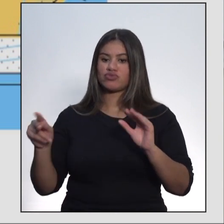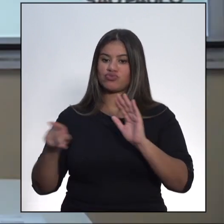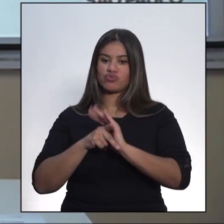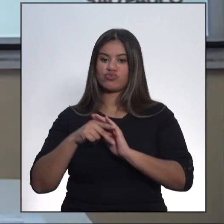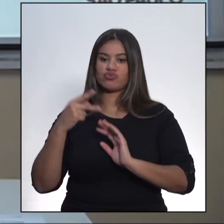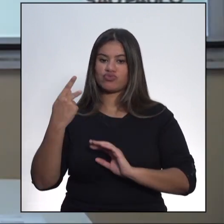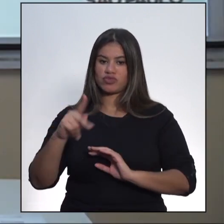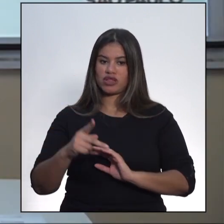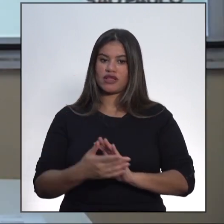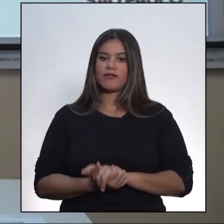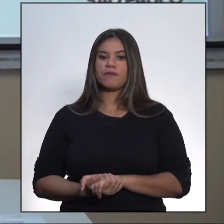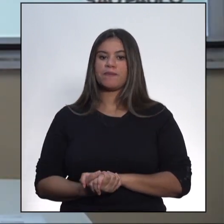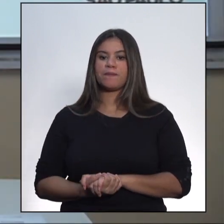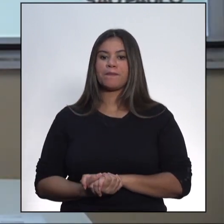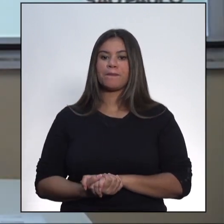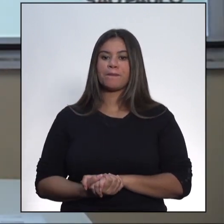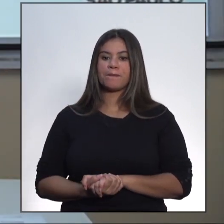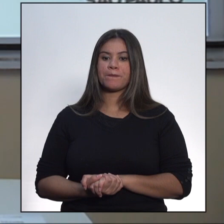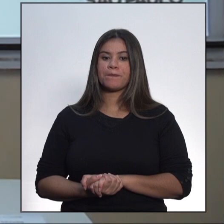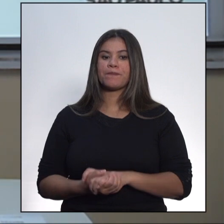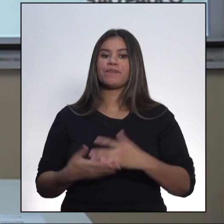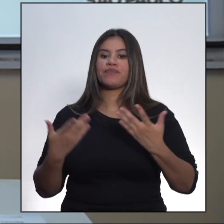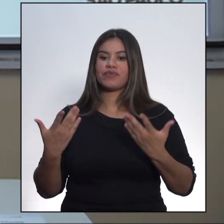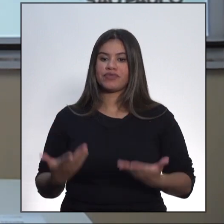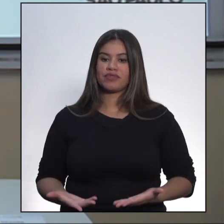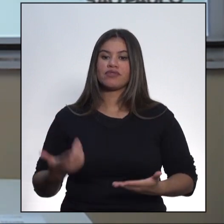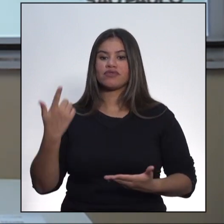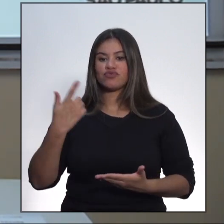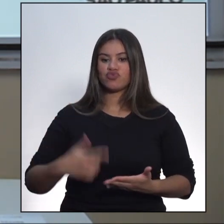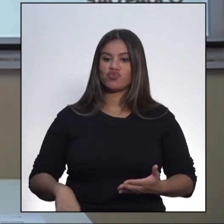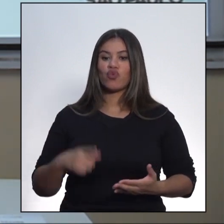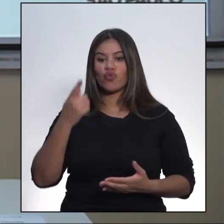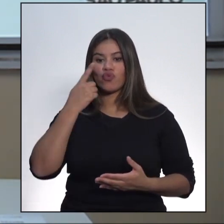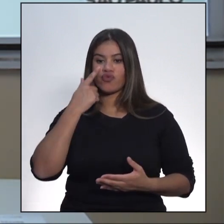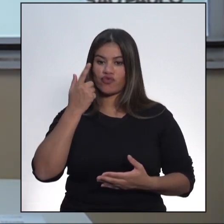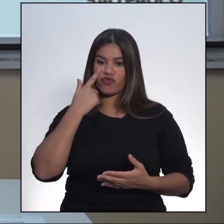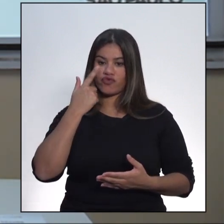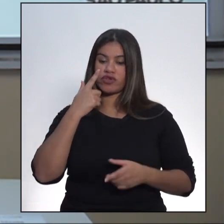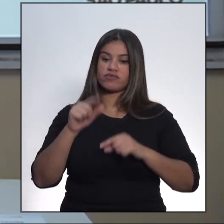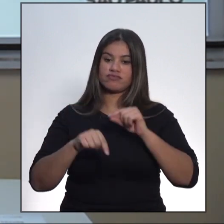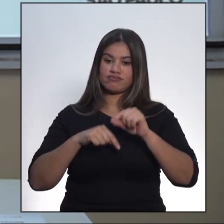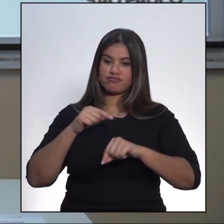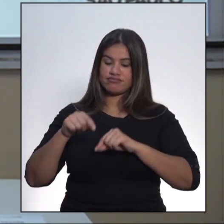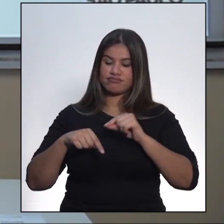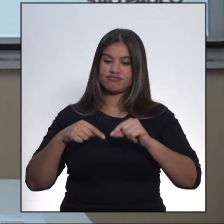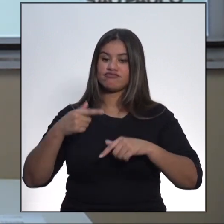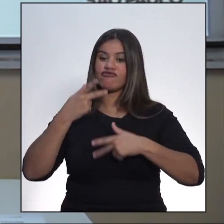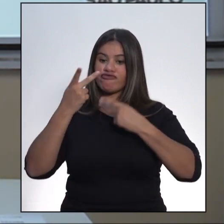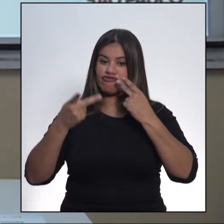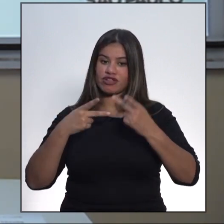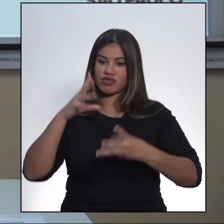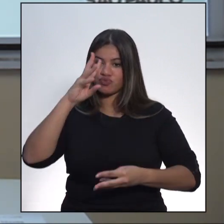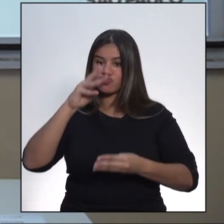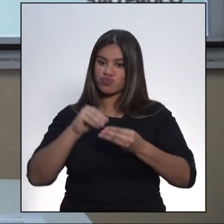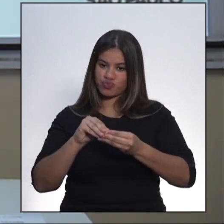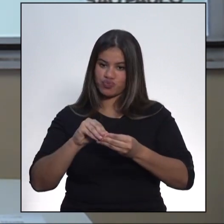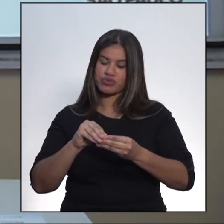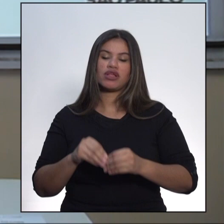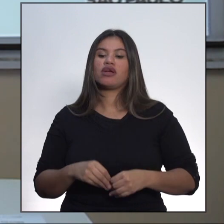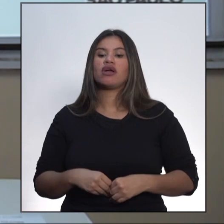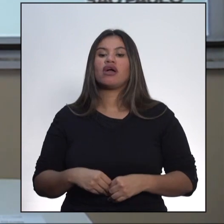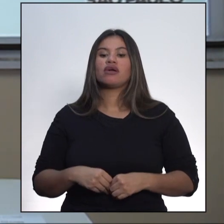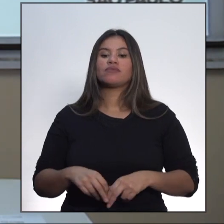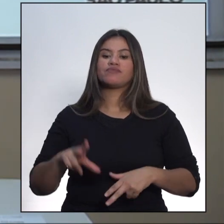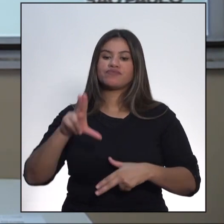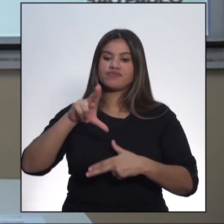opinião. Então vamos revisar novamente o que eu acabei de dizer. O artigo de